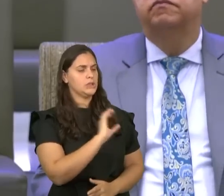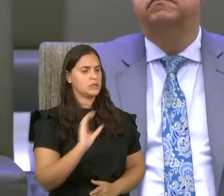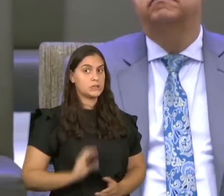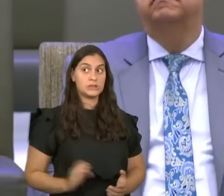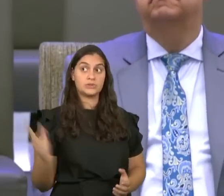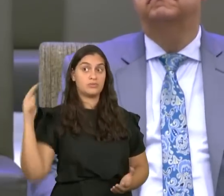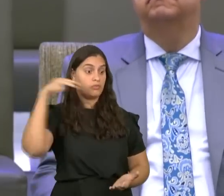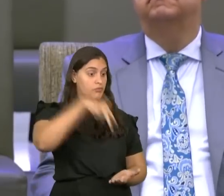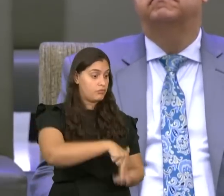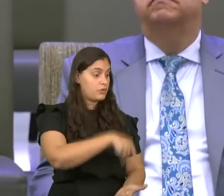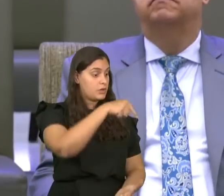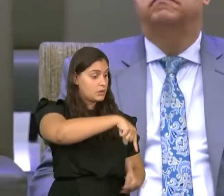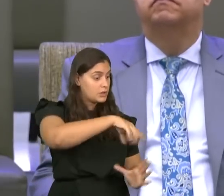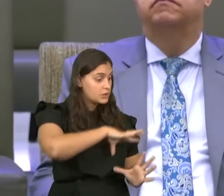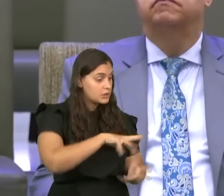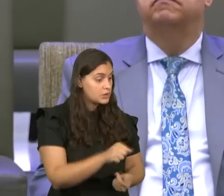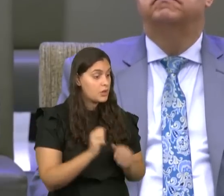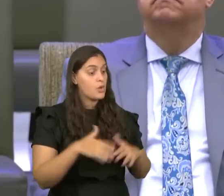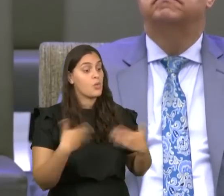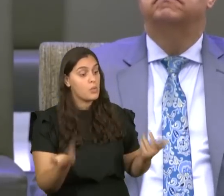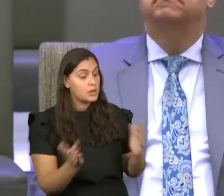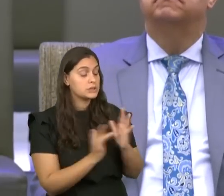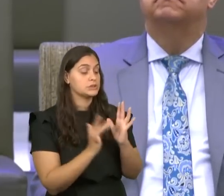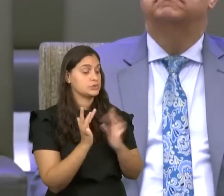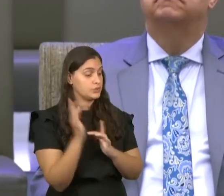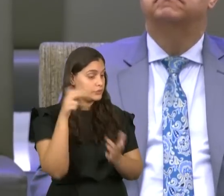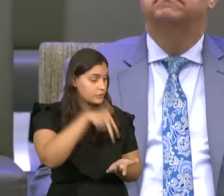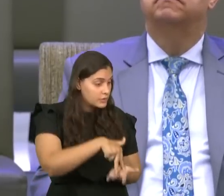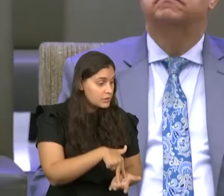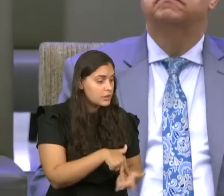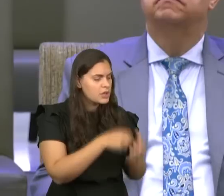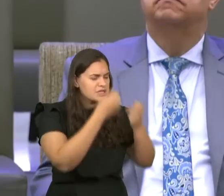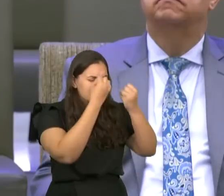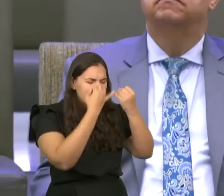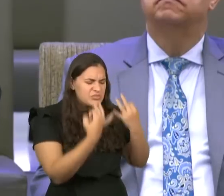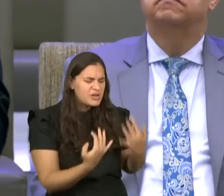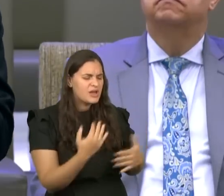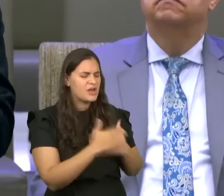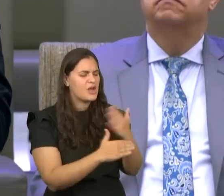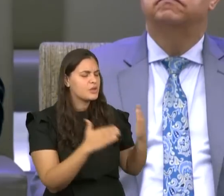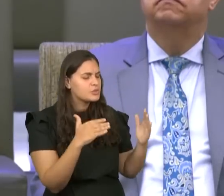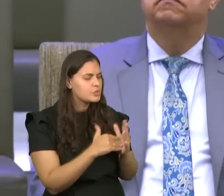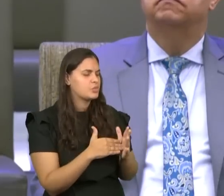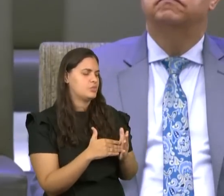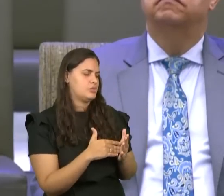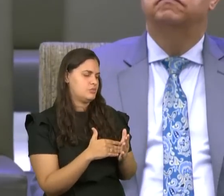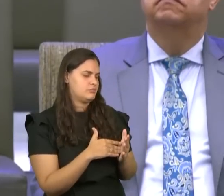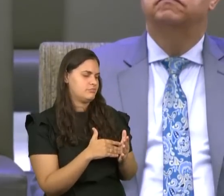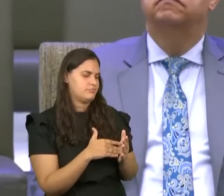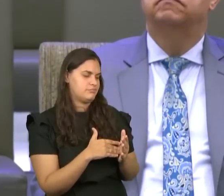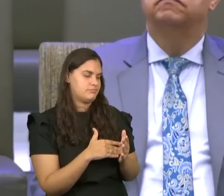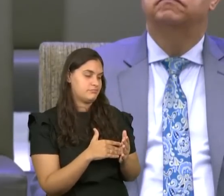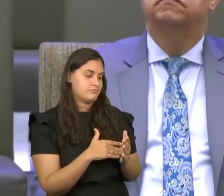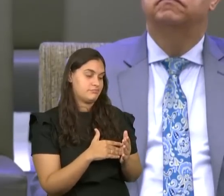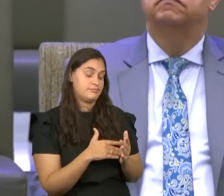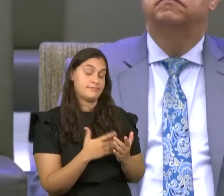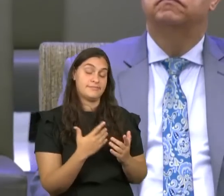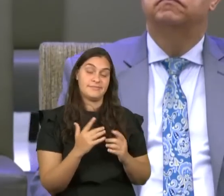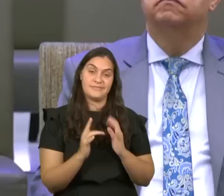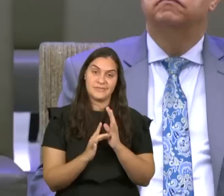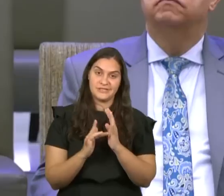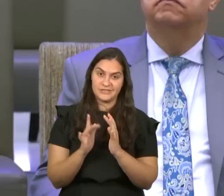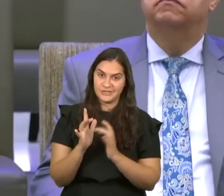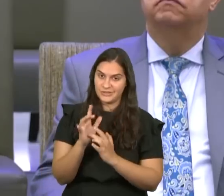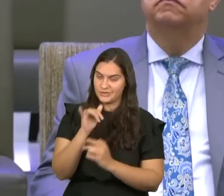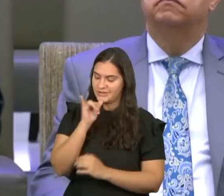virá quando vier ele nos explicará tudo então Jesus disse